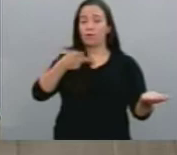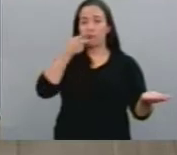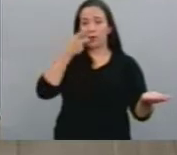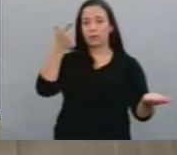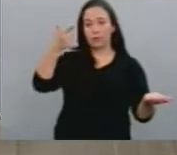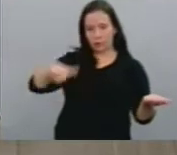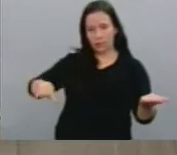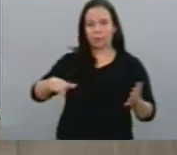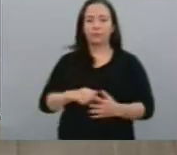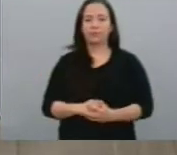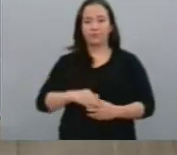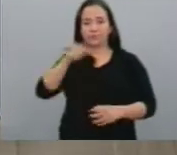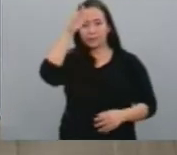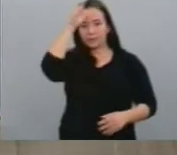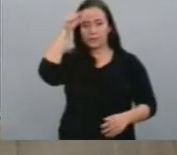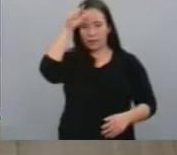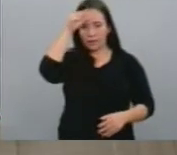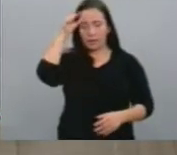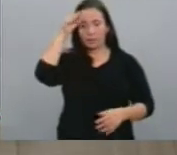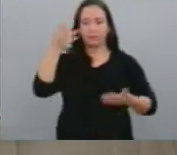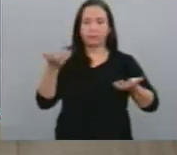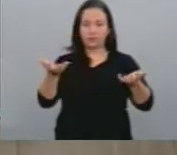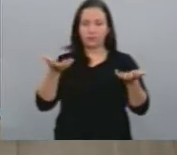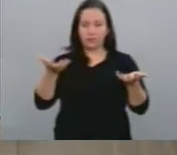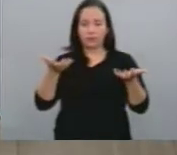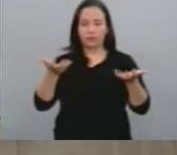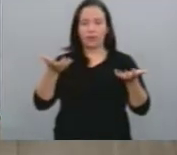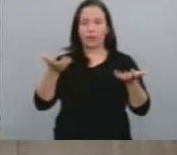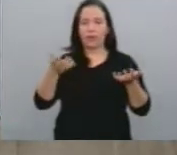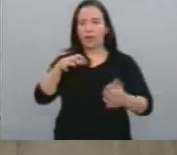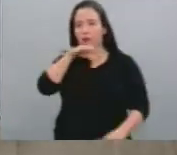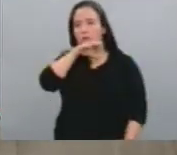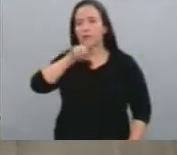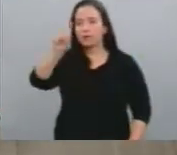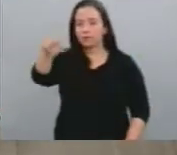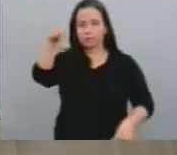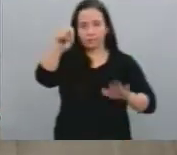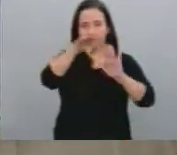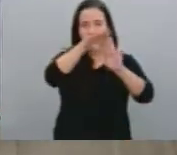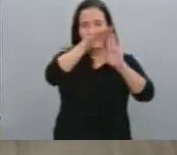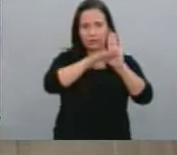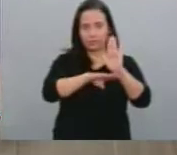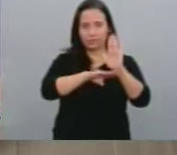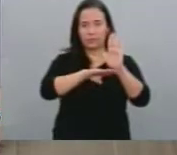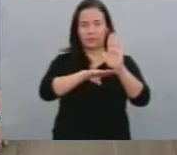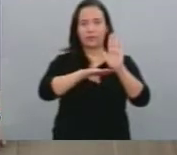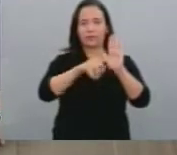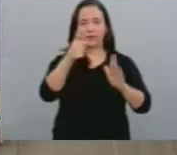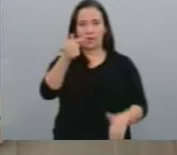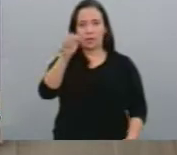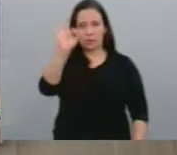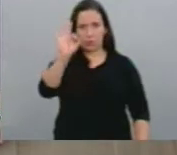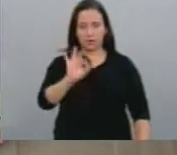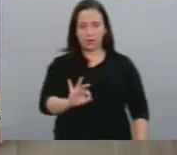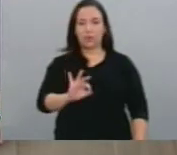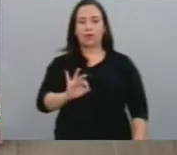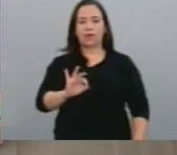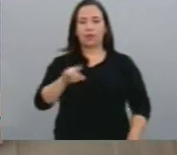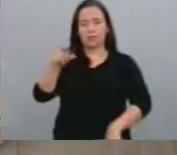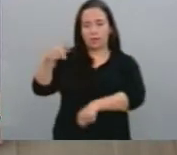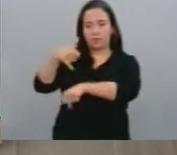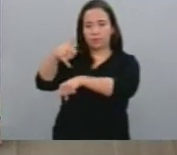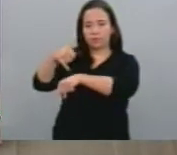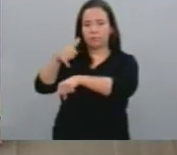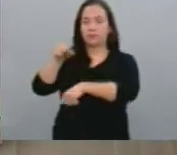governador Camilo Santana pretende reduzir de 17% para 7% o ICMS do combustível de uma